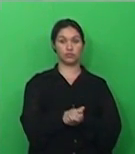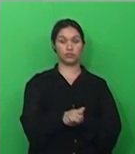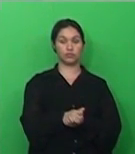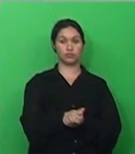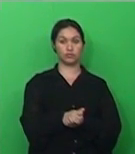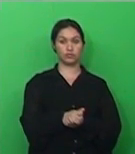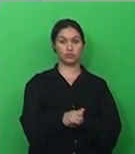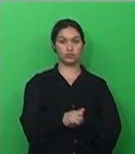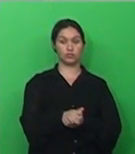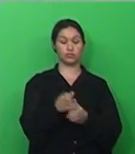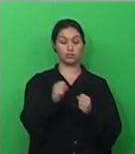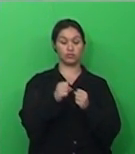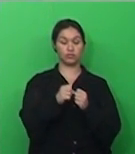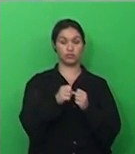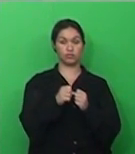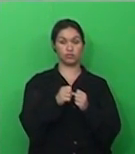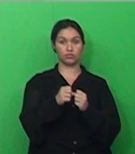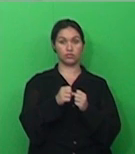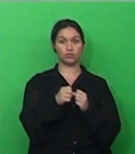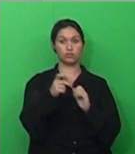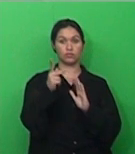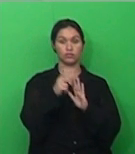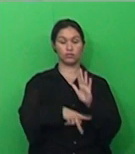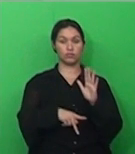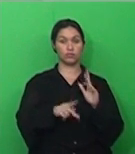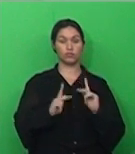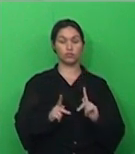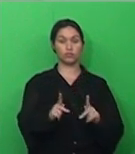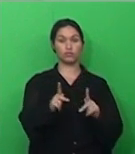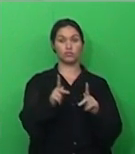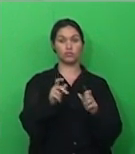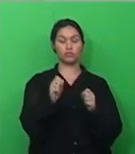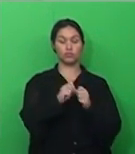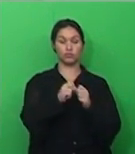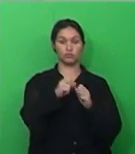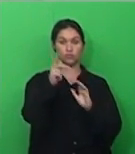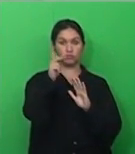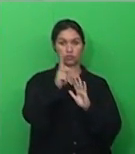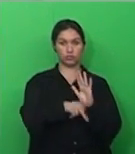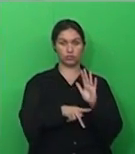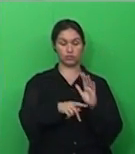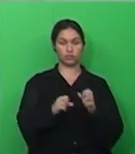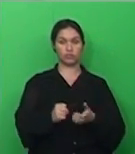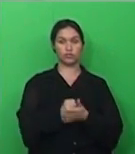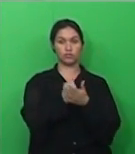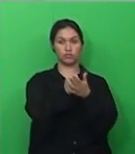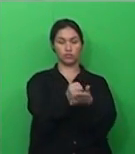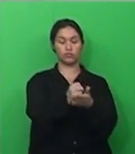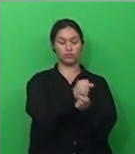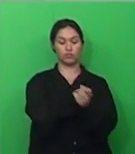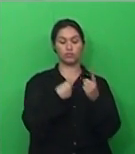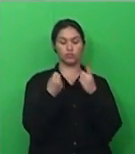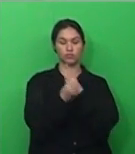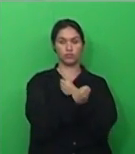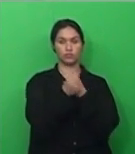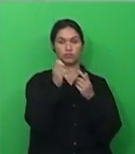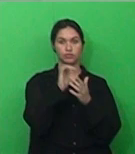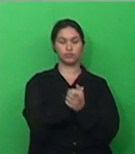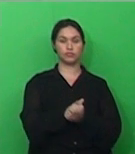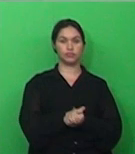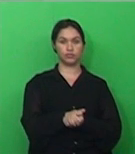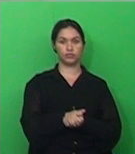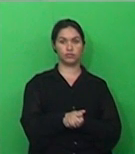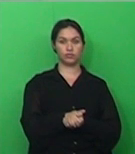faço e farei projetos de tal semelhança que tenham uma repercussão para o benefício de toda a população.